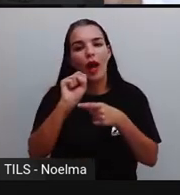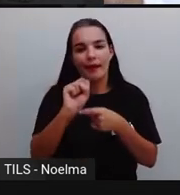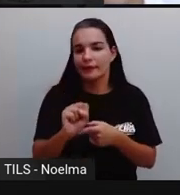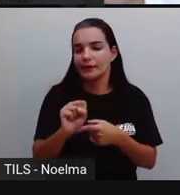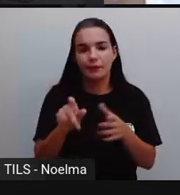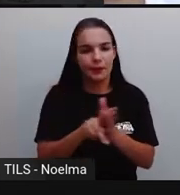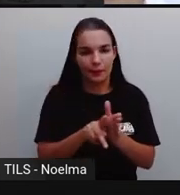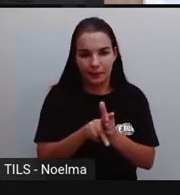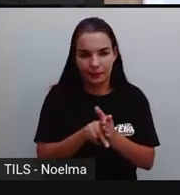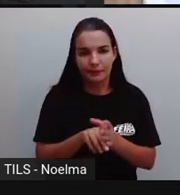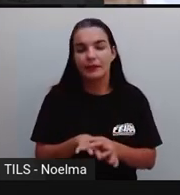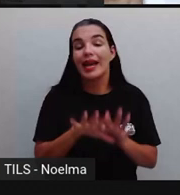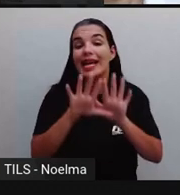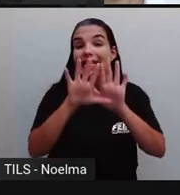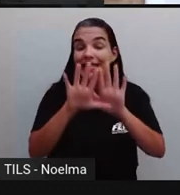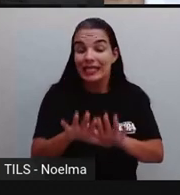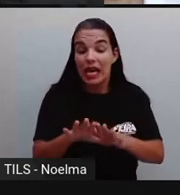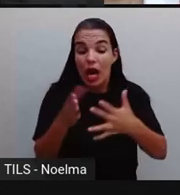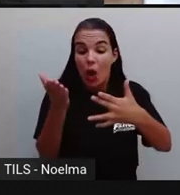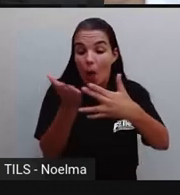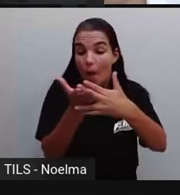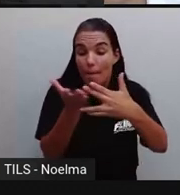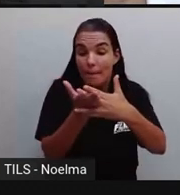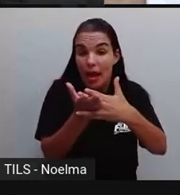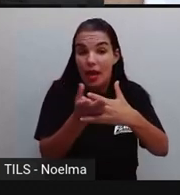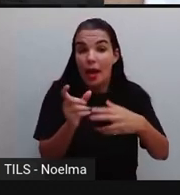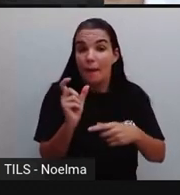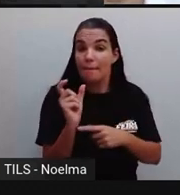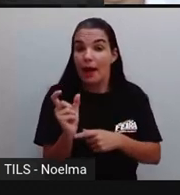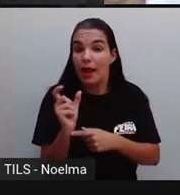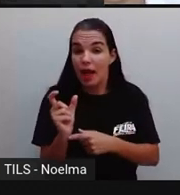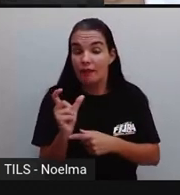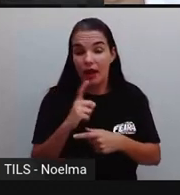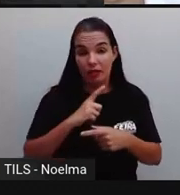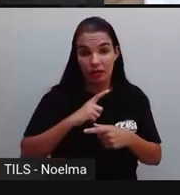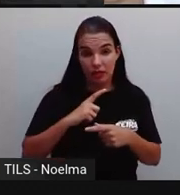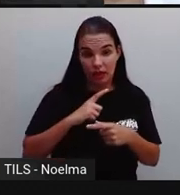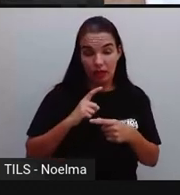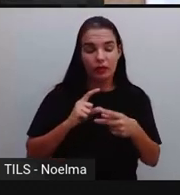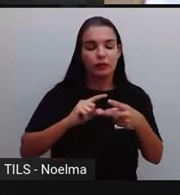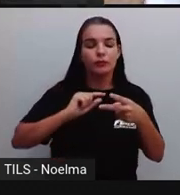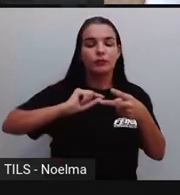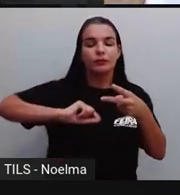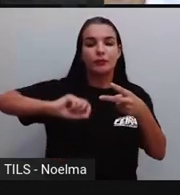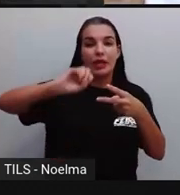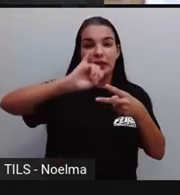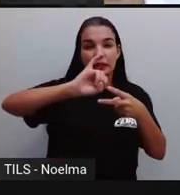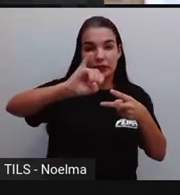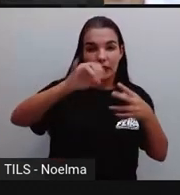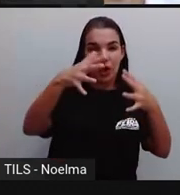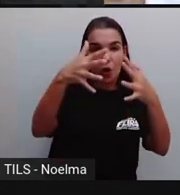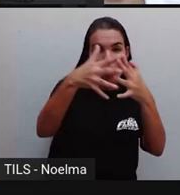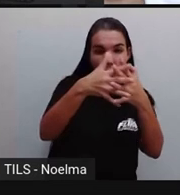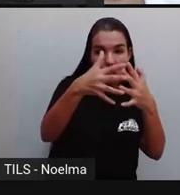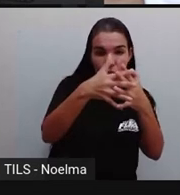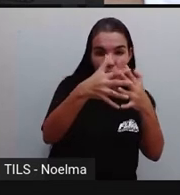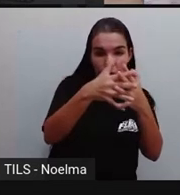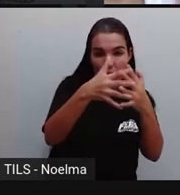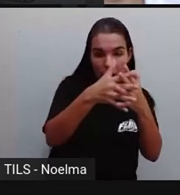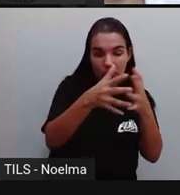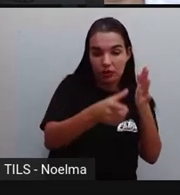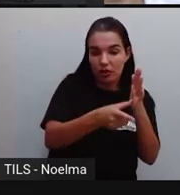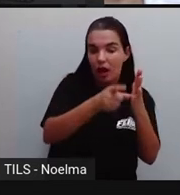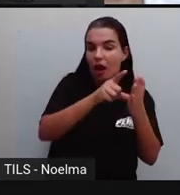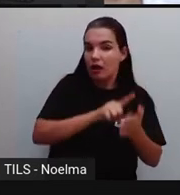som de si, tá? No meio da palavra, a gente tem duas situações. Se o si vier, né? Se